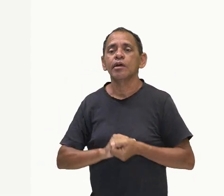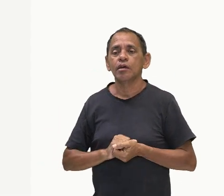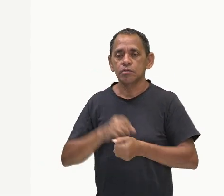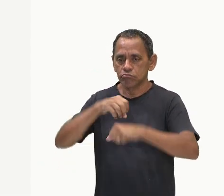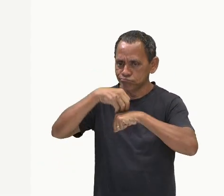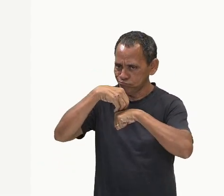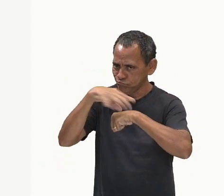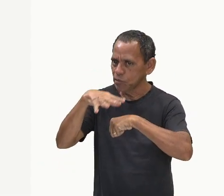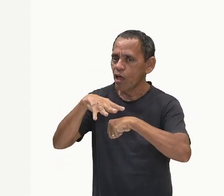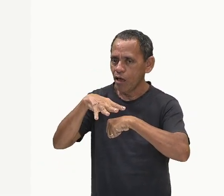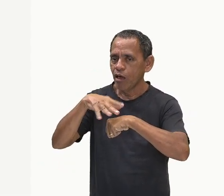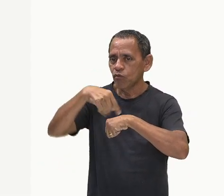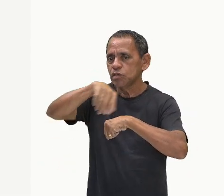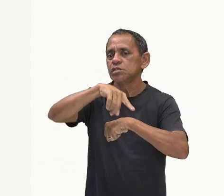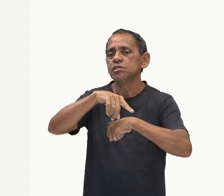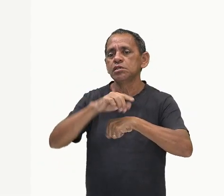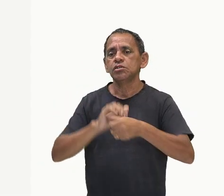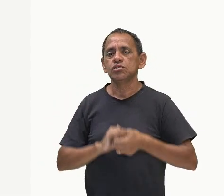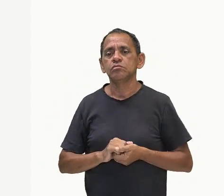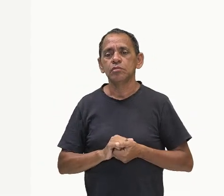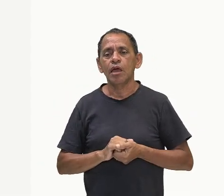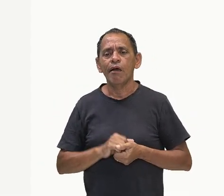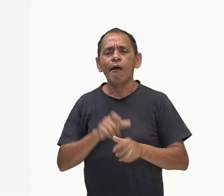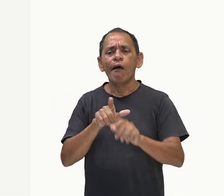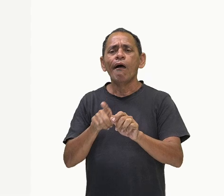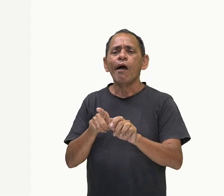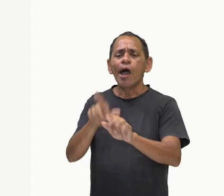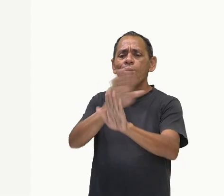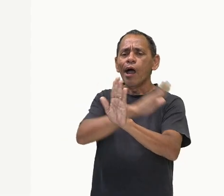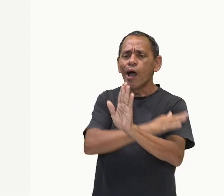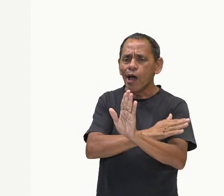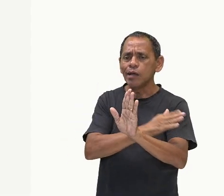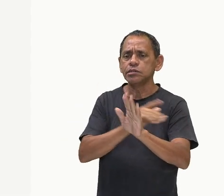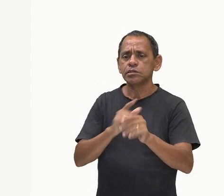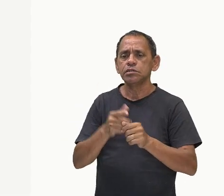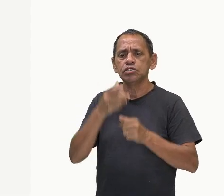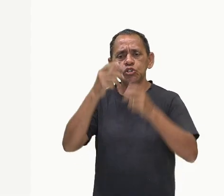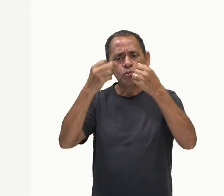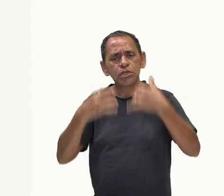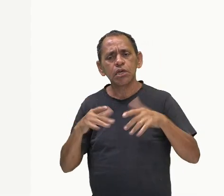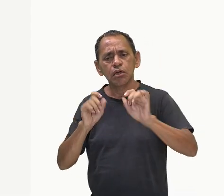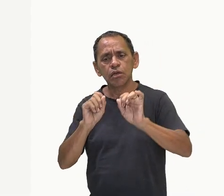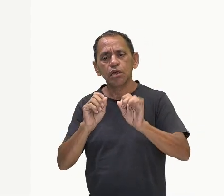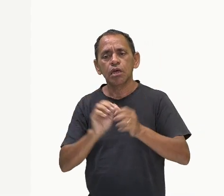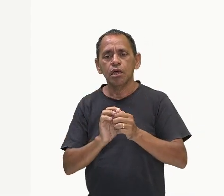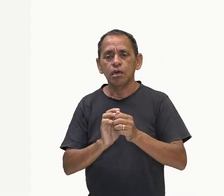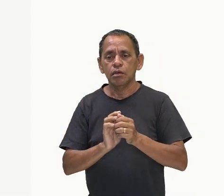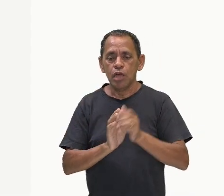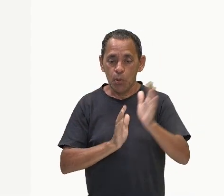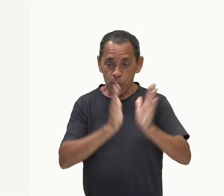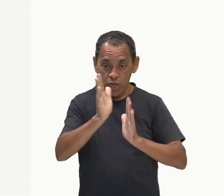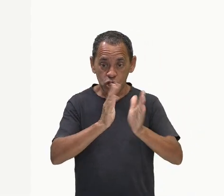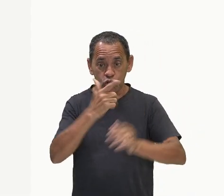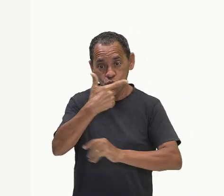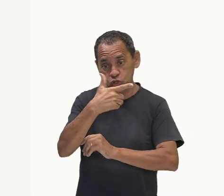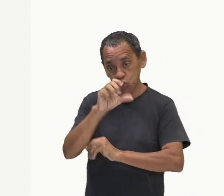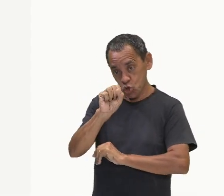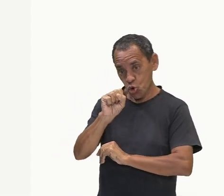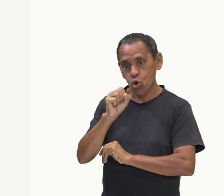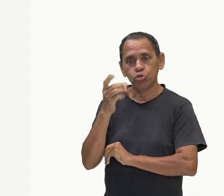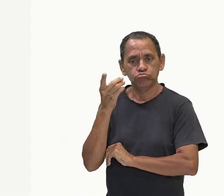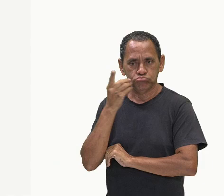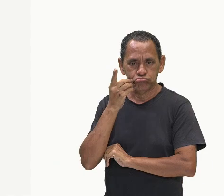vocês. Como eu havia falado, é um cenário ideal esse de 28 dias. Quando não há a